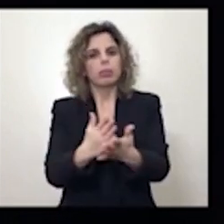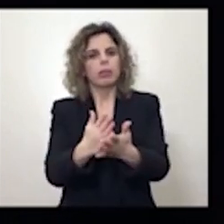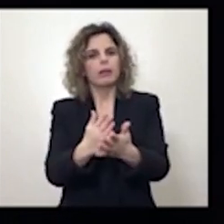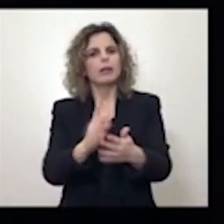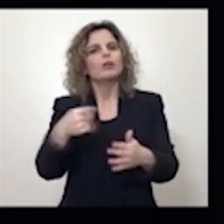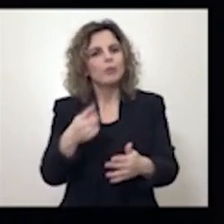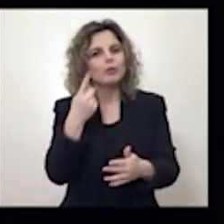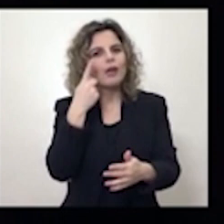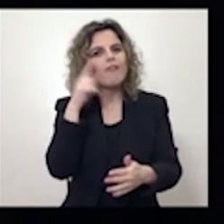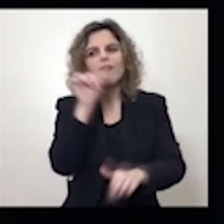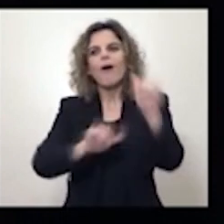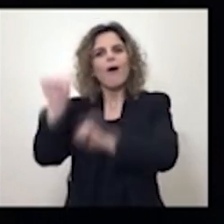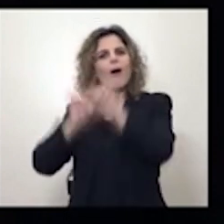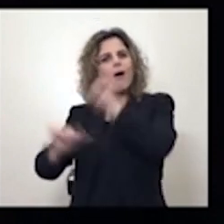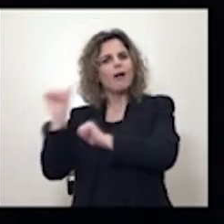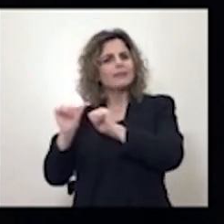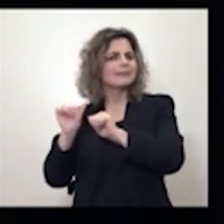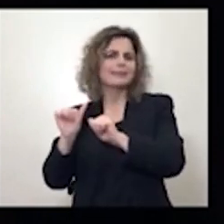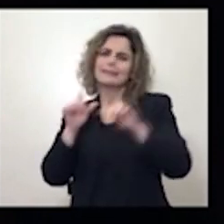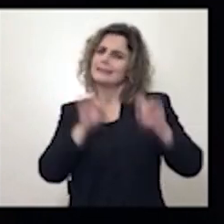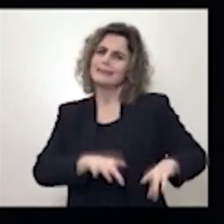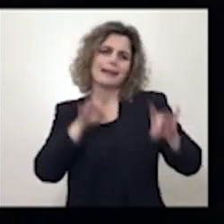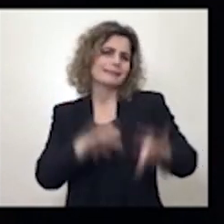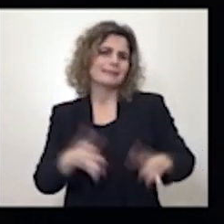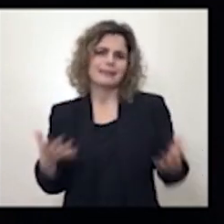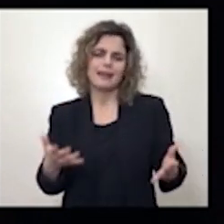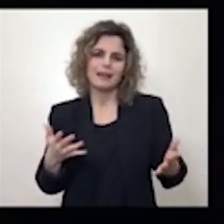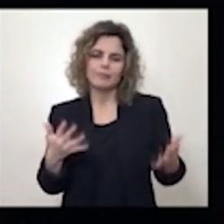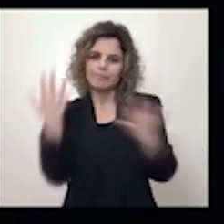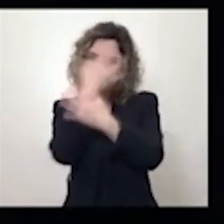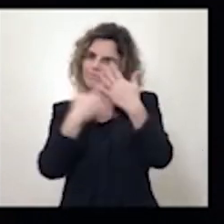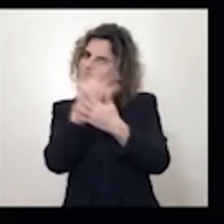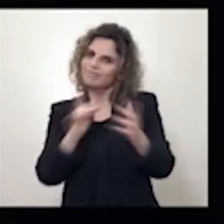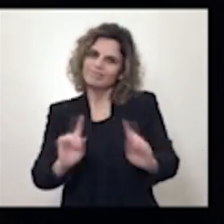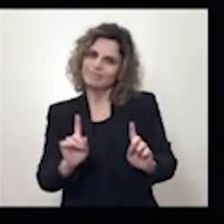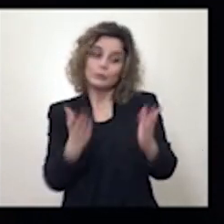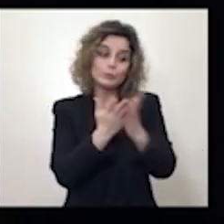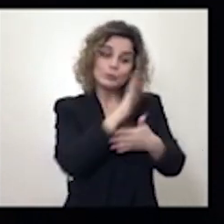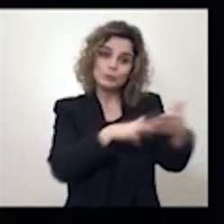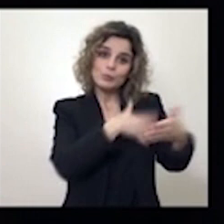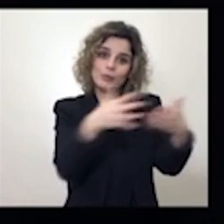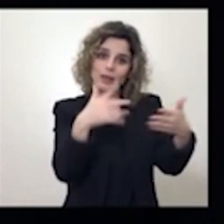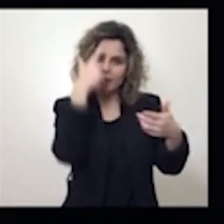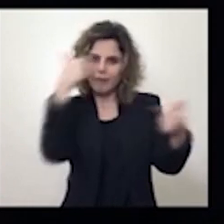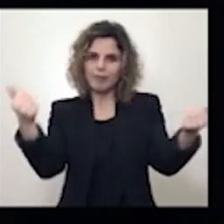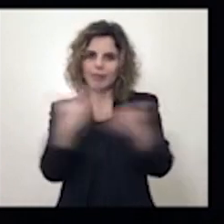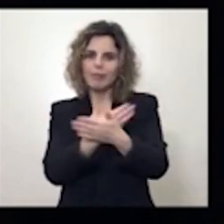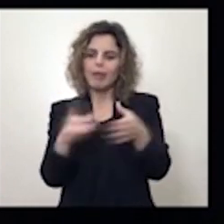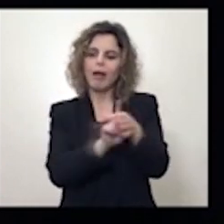repetir o que já se conheceu. E nunca se confunda estudar e planear com